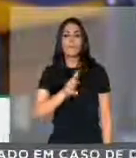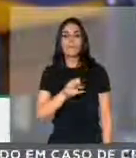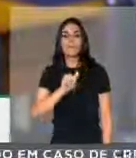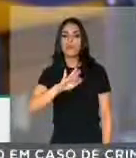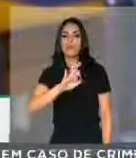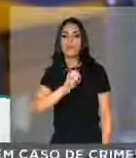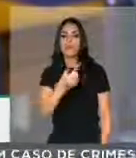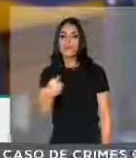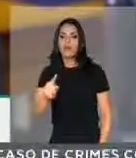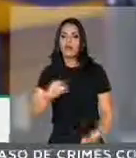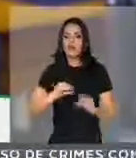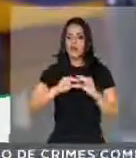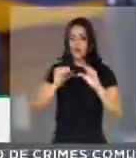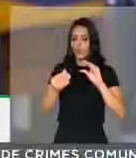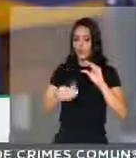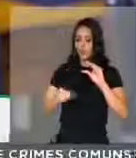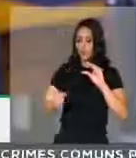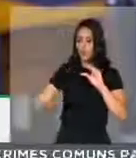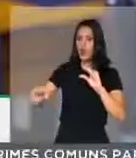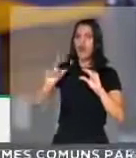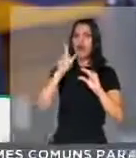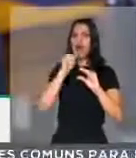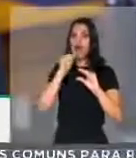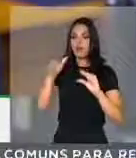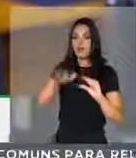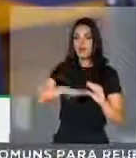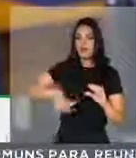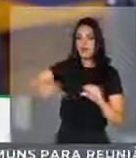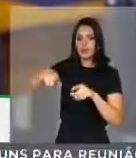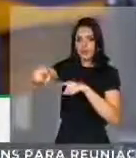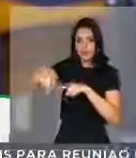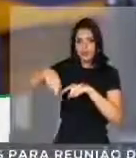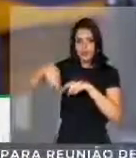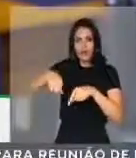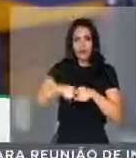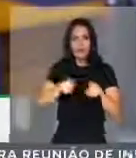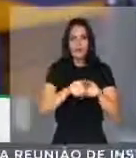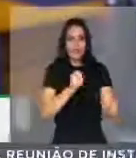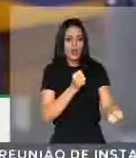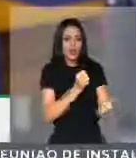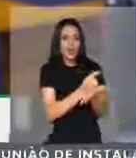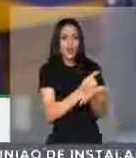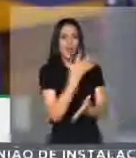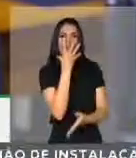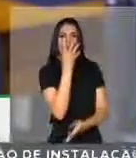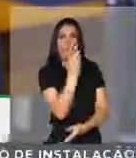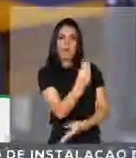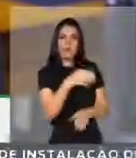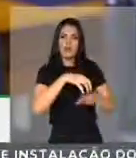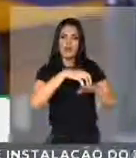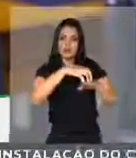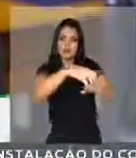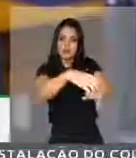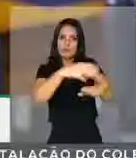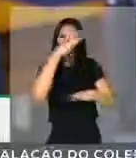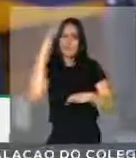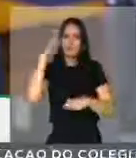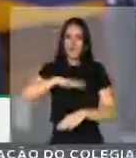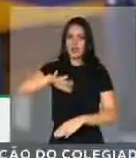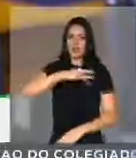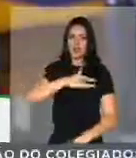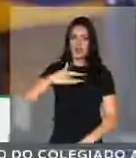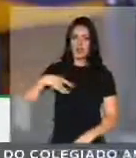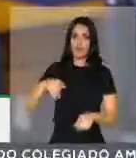abastecimento de água na zona rural, a compra de uma van para transporte de pessoas na saúde, uma nova ambulância da